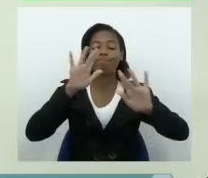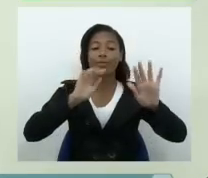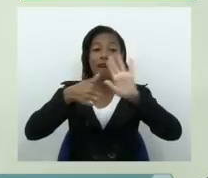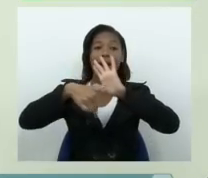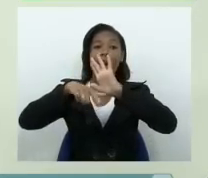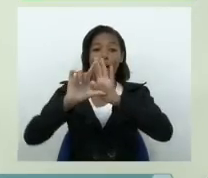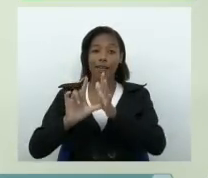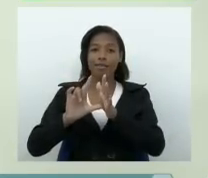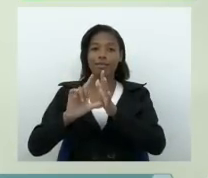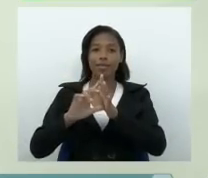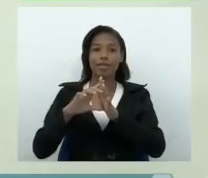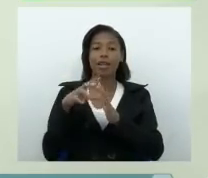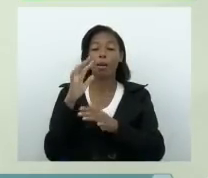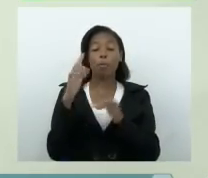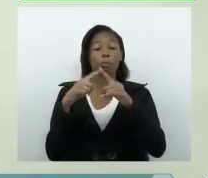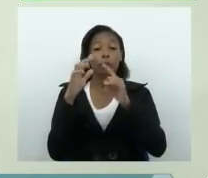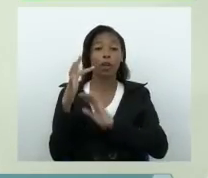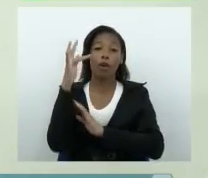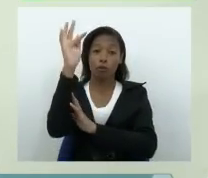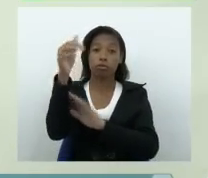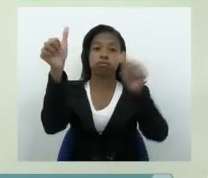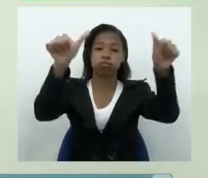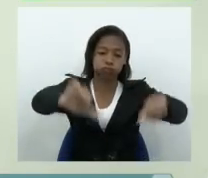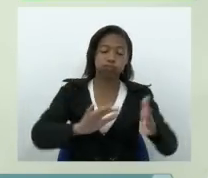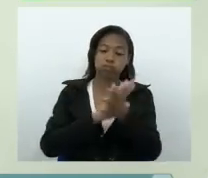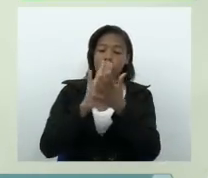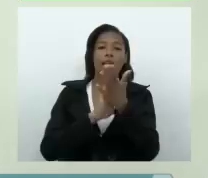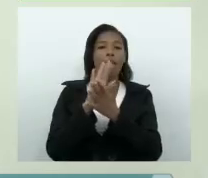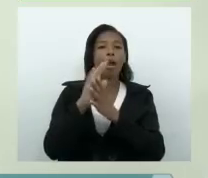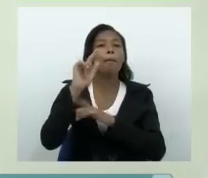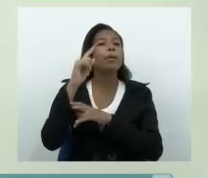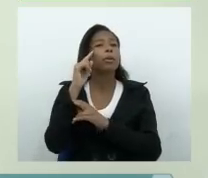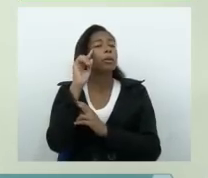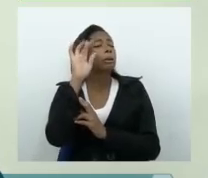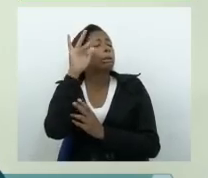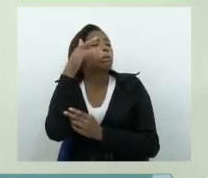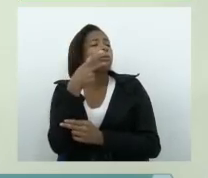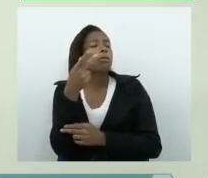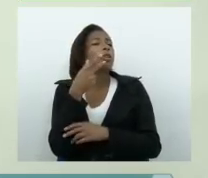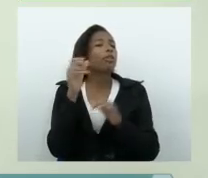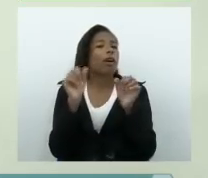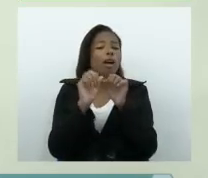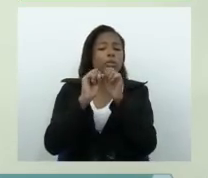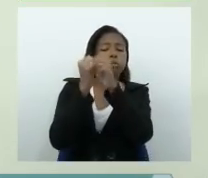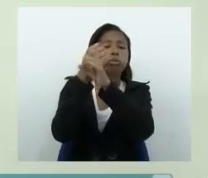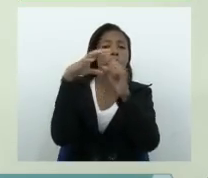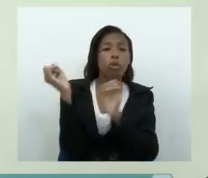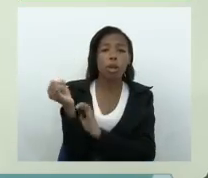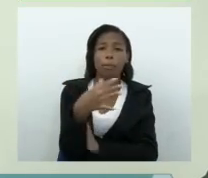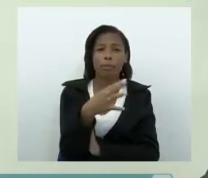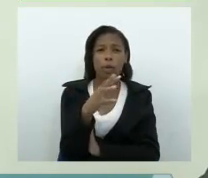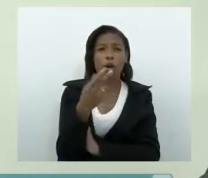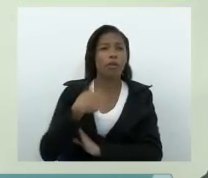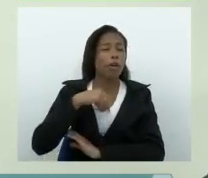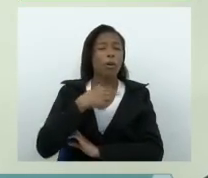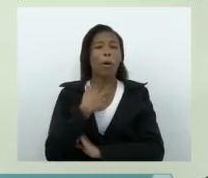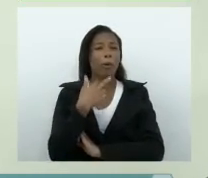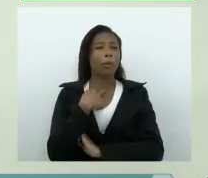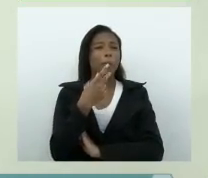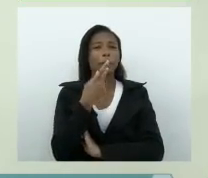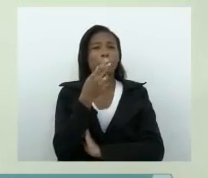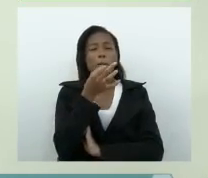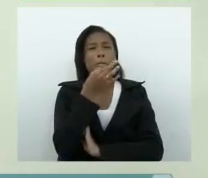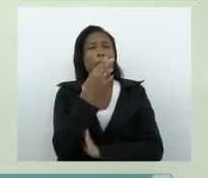futuro. Porém, quando se fala em novas construções, construir policlínicas, nós não podemos